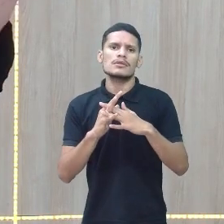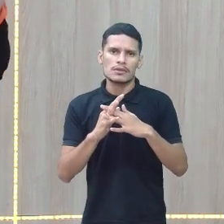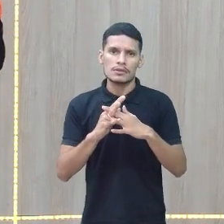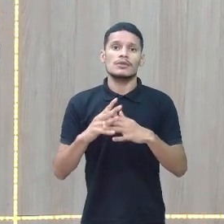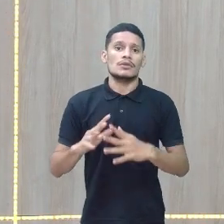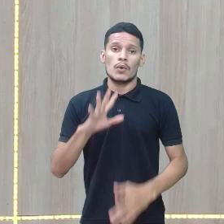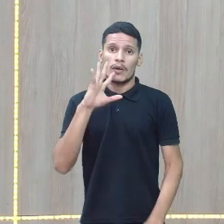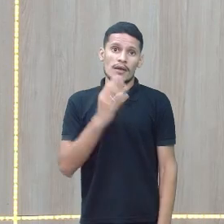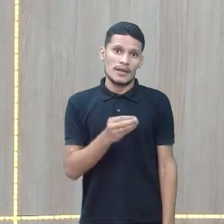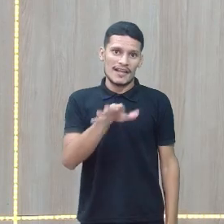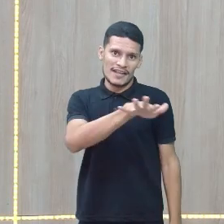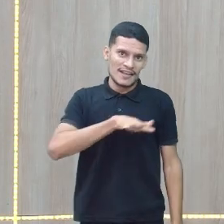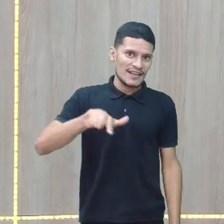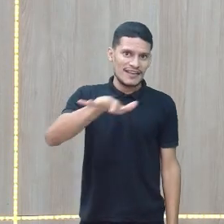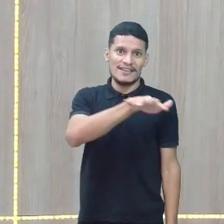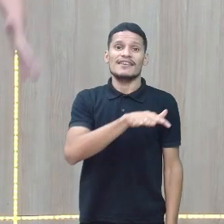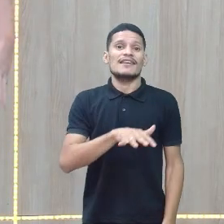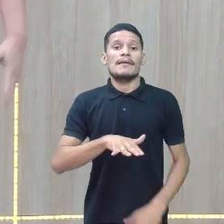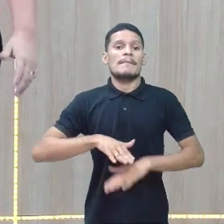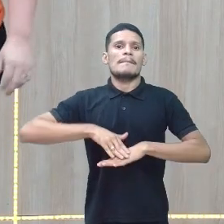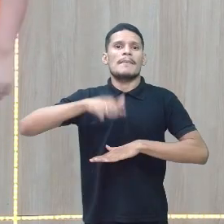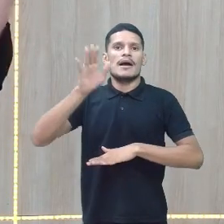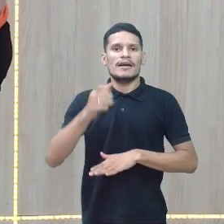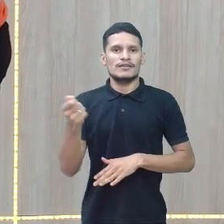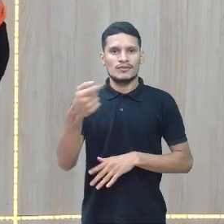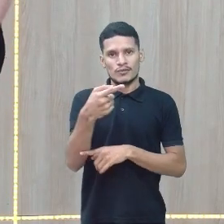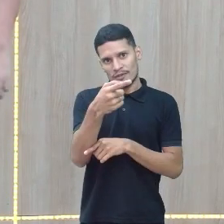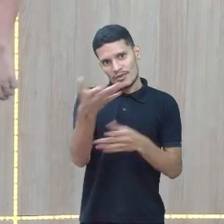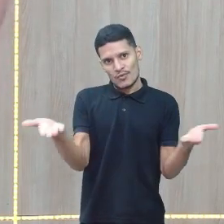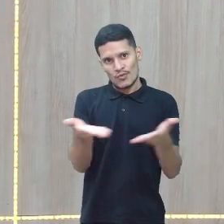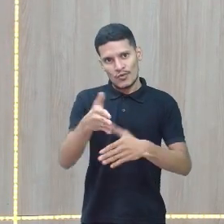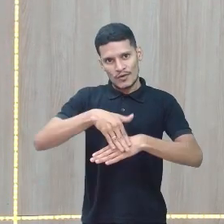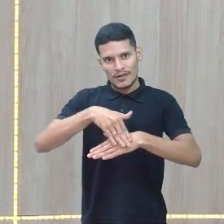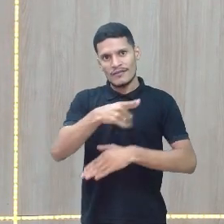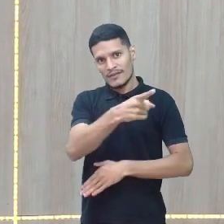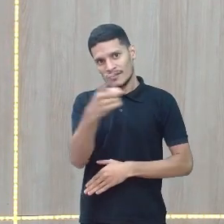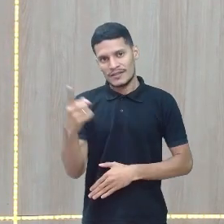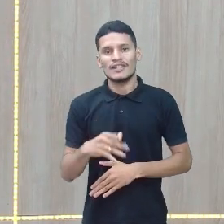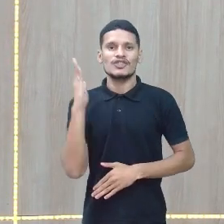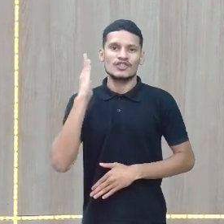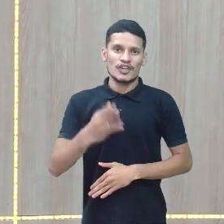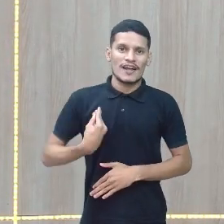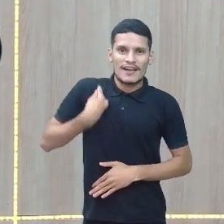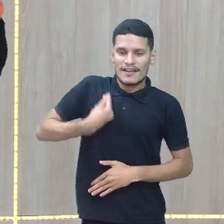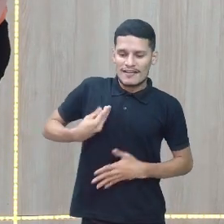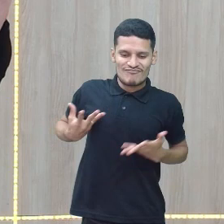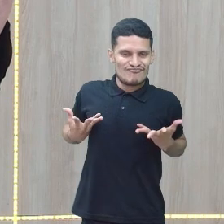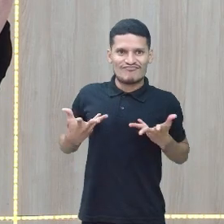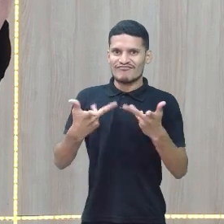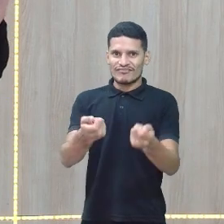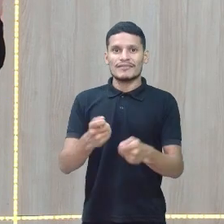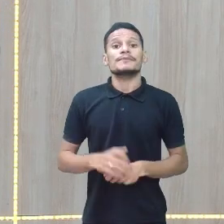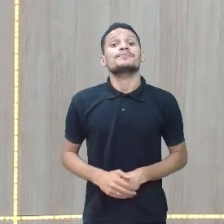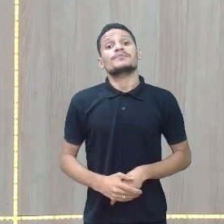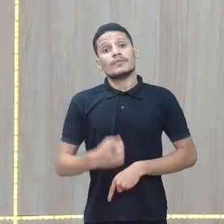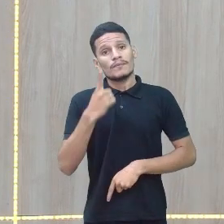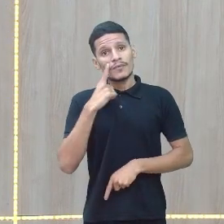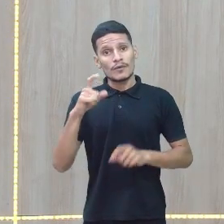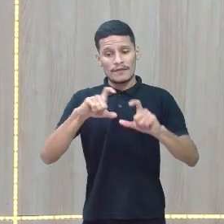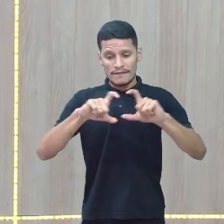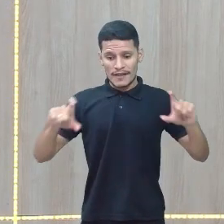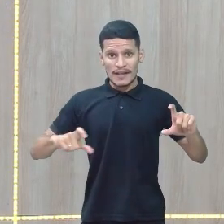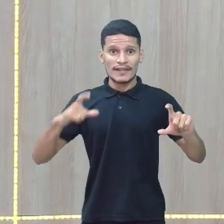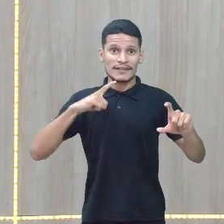é? Bem maior do que vocês já estão. É maravilhoso. Então, nós temos aqui, não